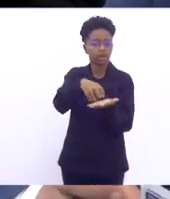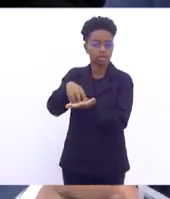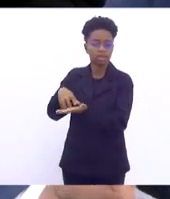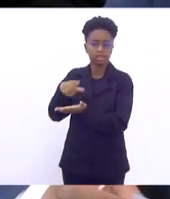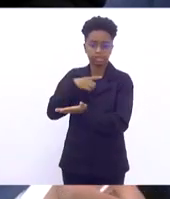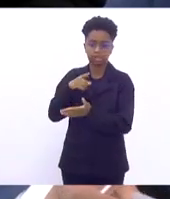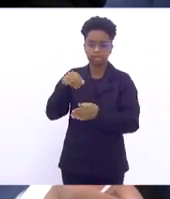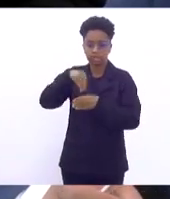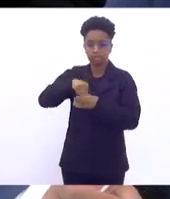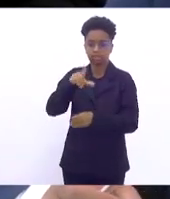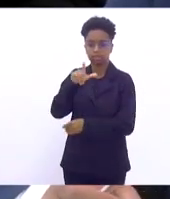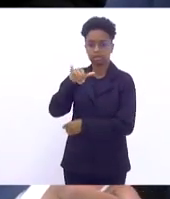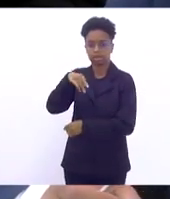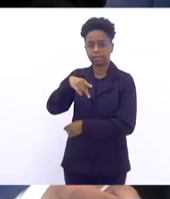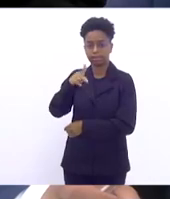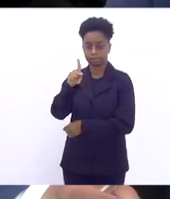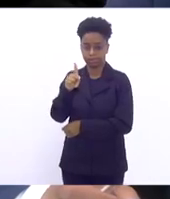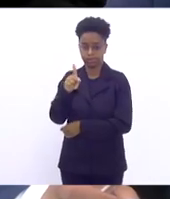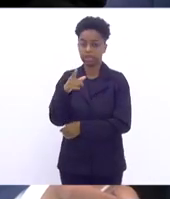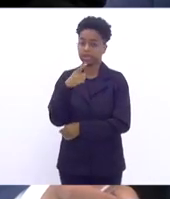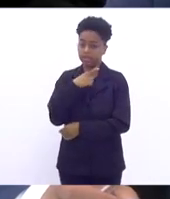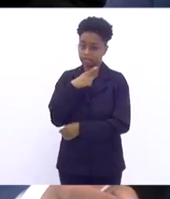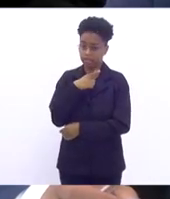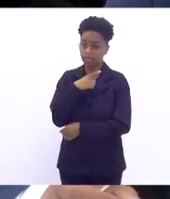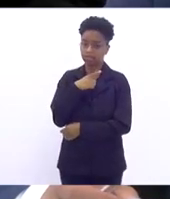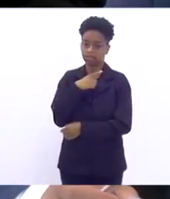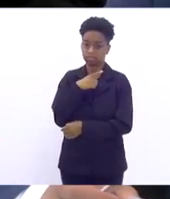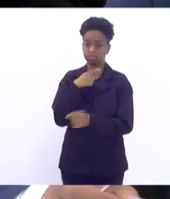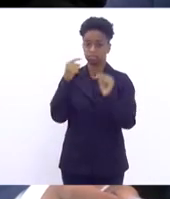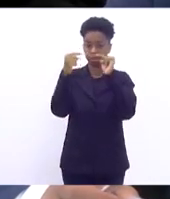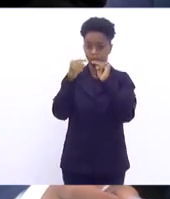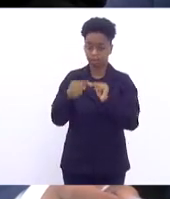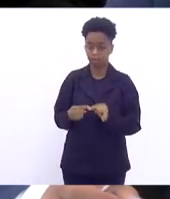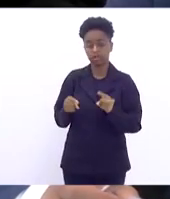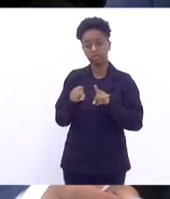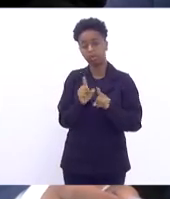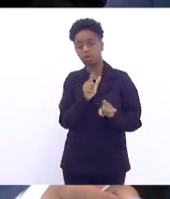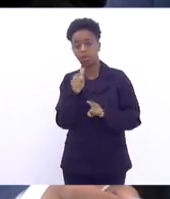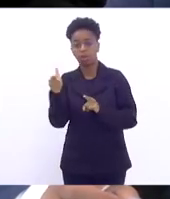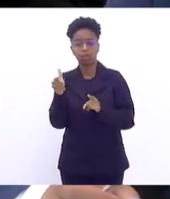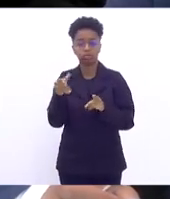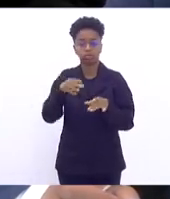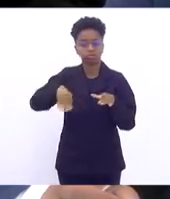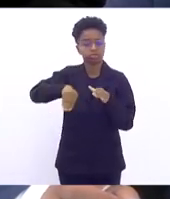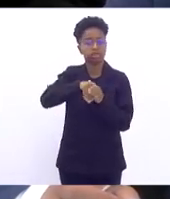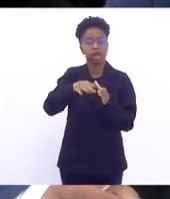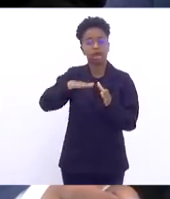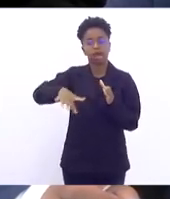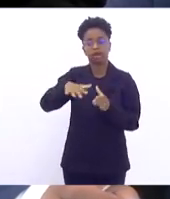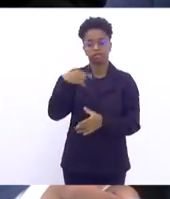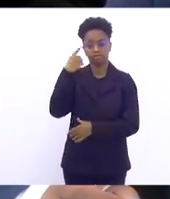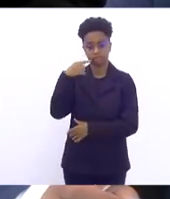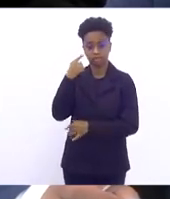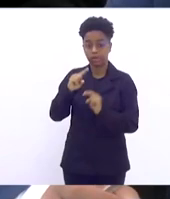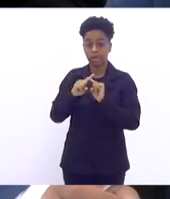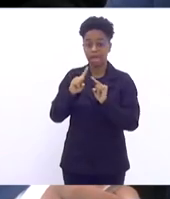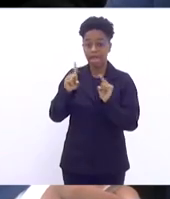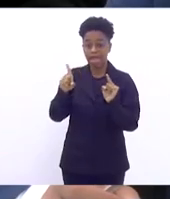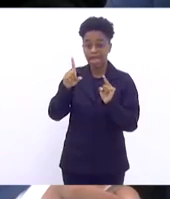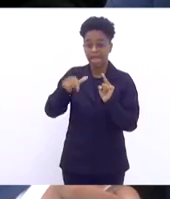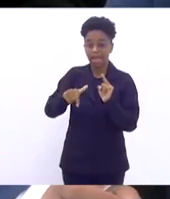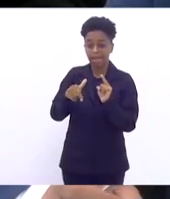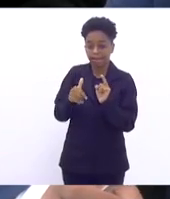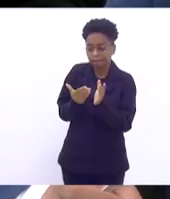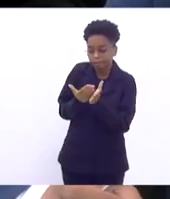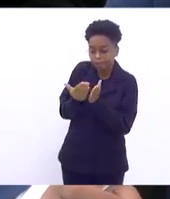do Limp né os princípios que a gente tem além de outros que foram incorporados depois pelo direito então é um princípio mas não pode ser uma